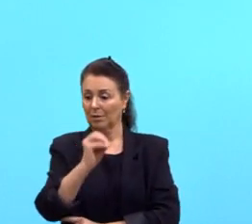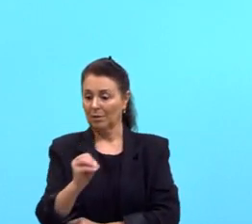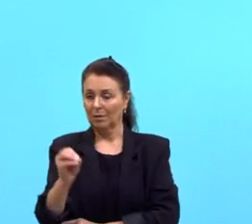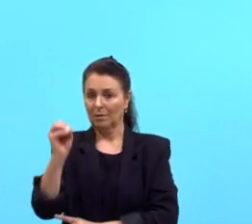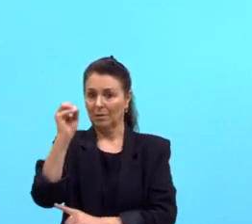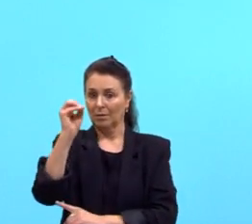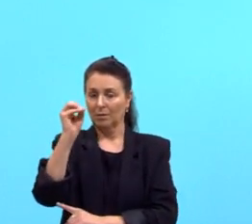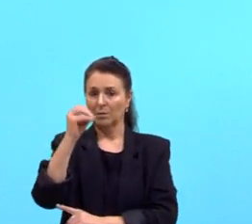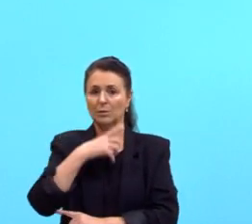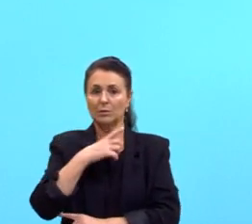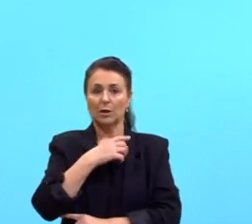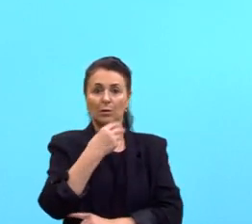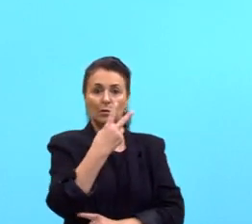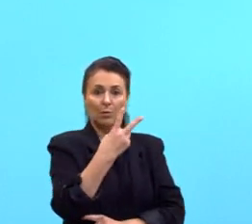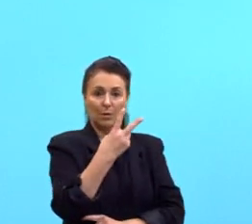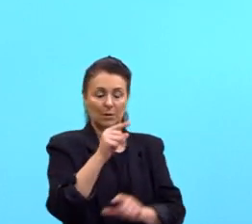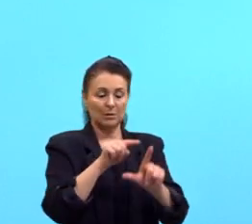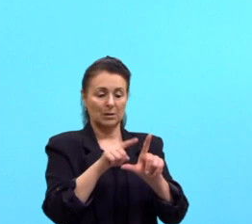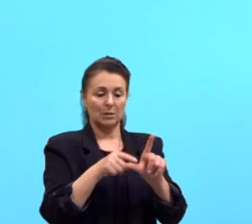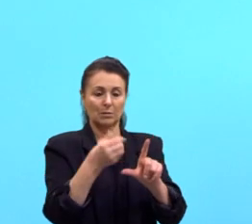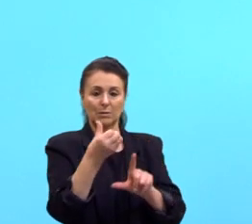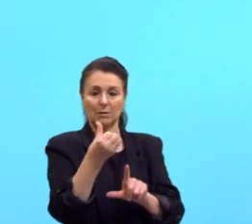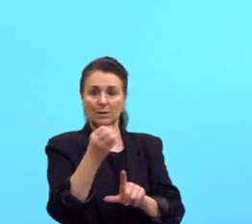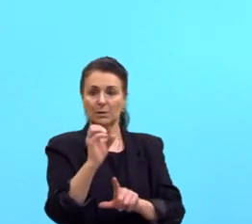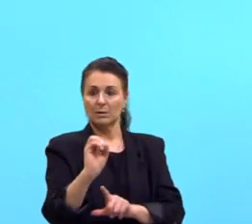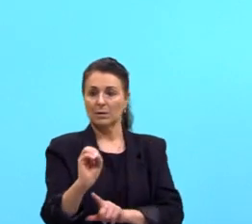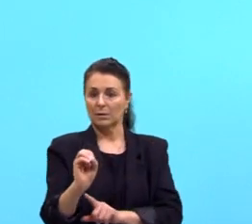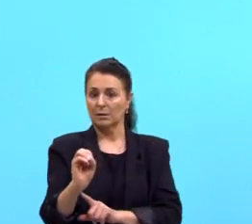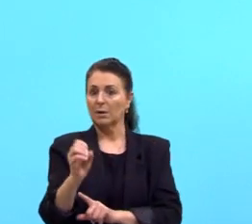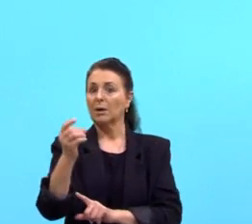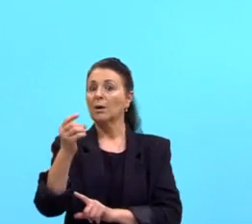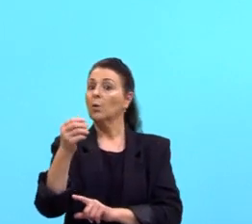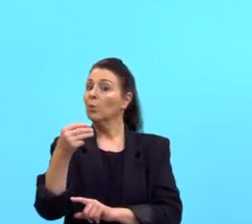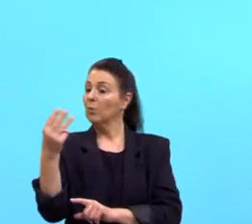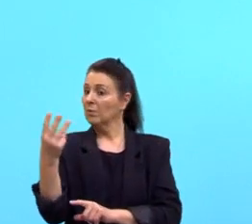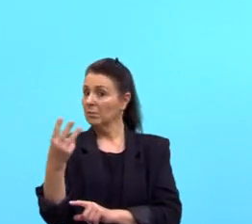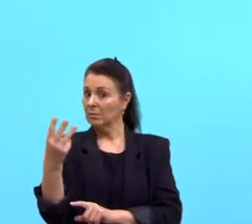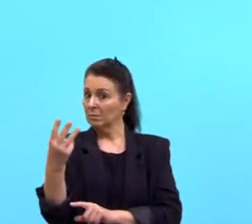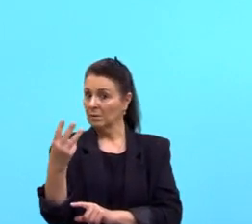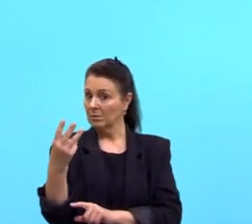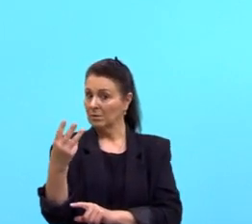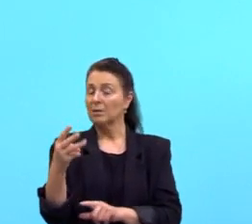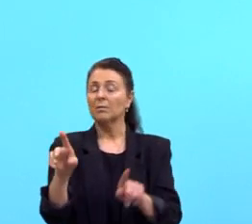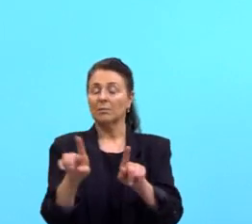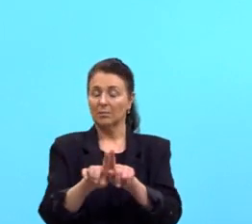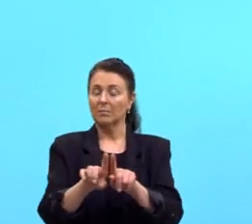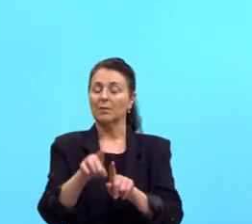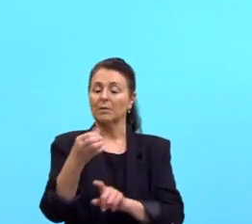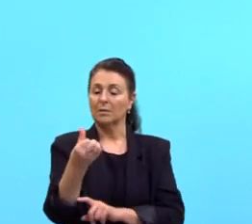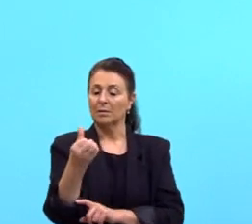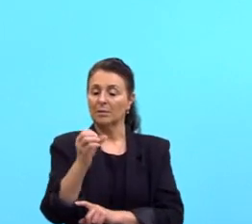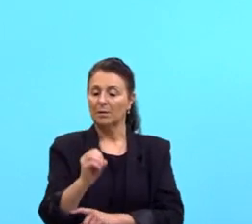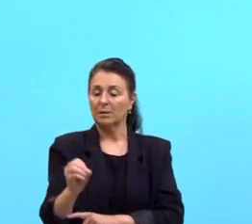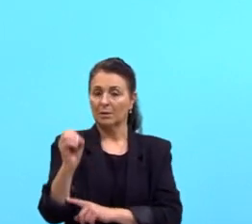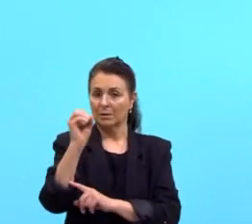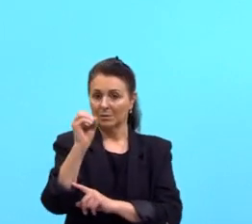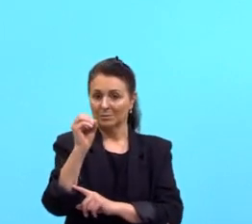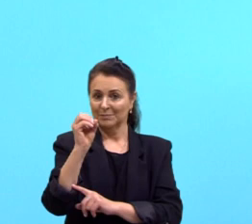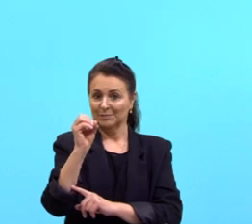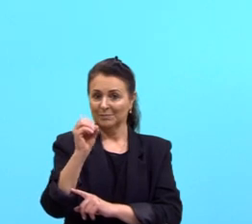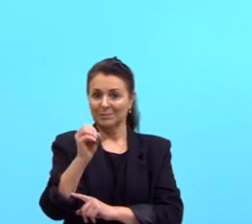tínhamos dois ângulos de 60 é porque o terceiro ângulo também seria formado por um ângulo de 60°